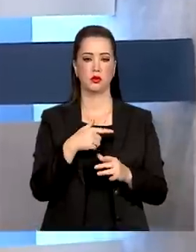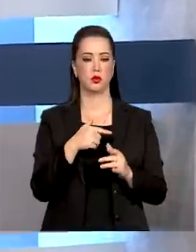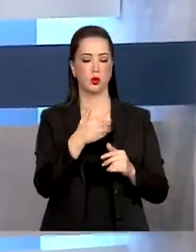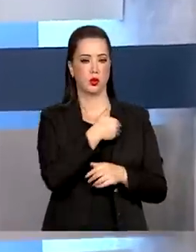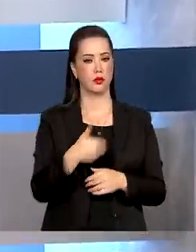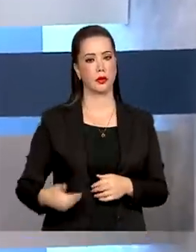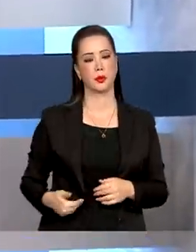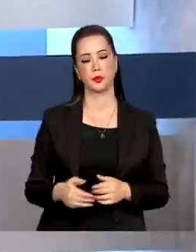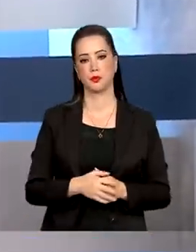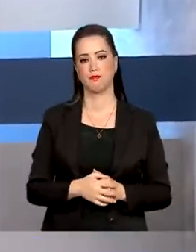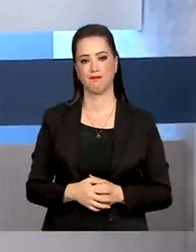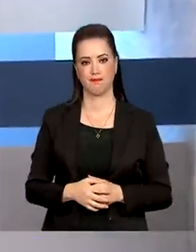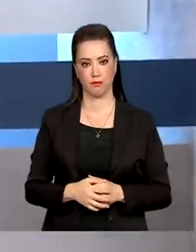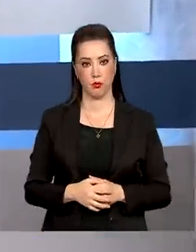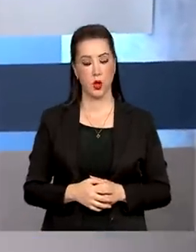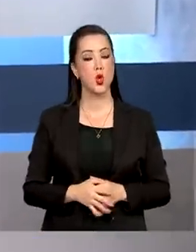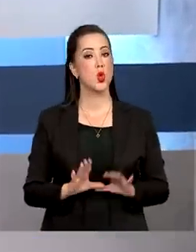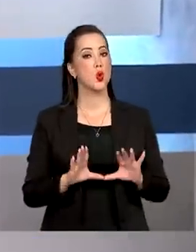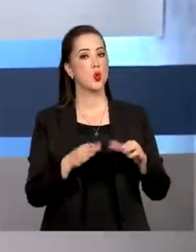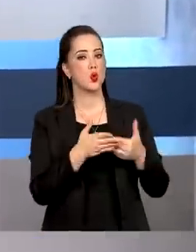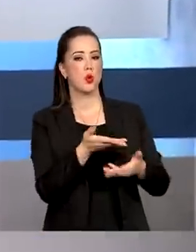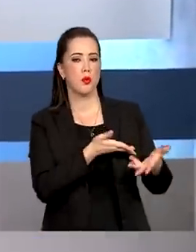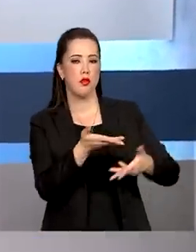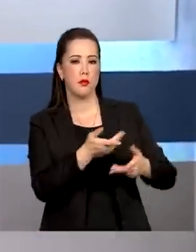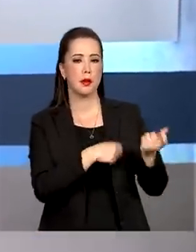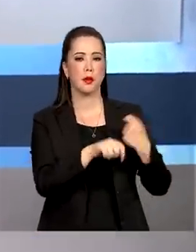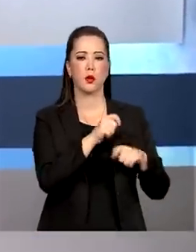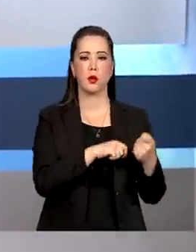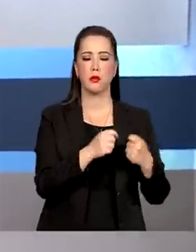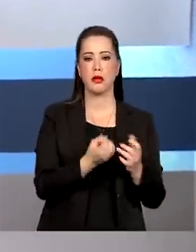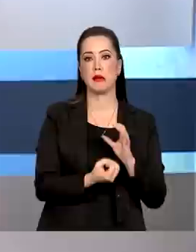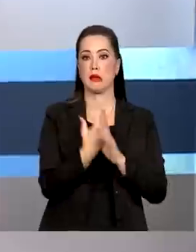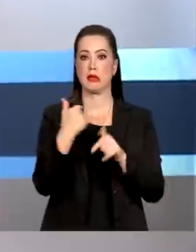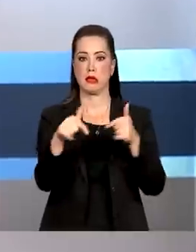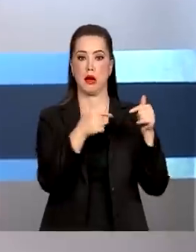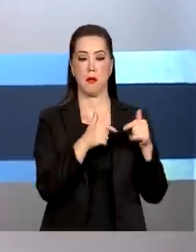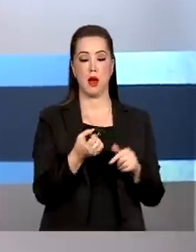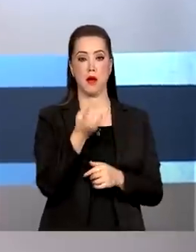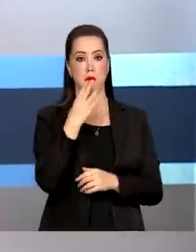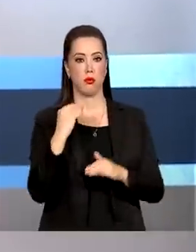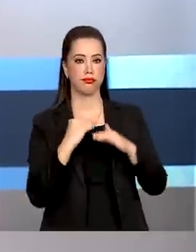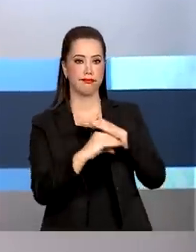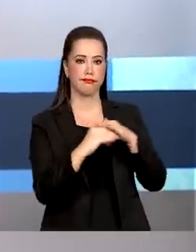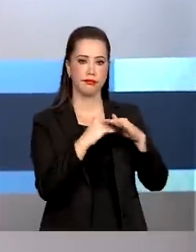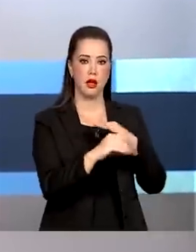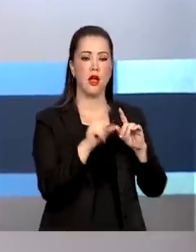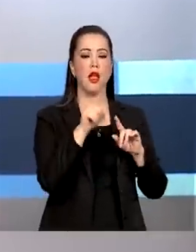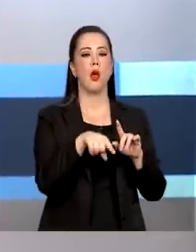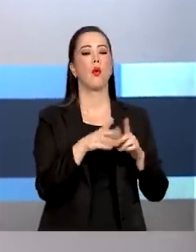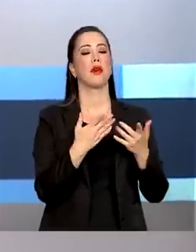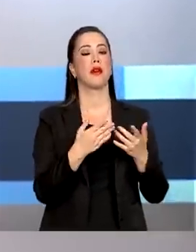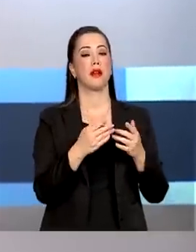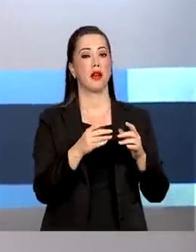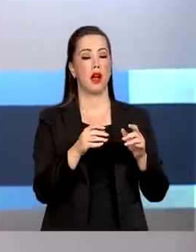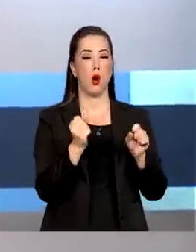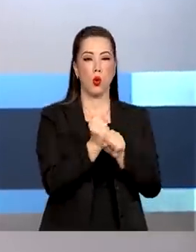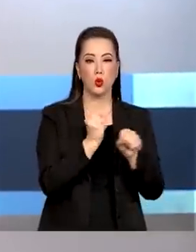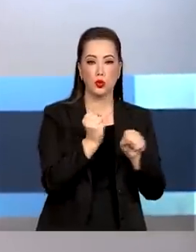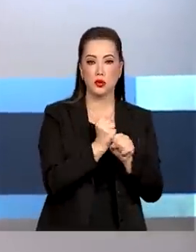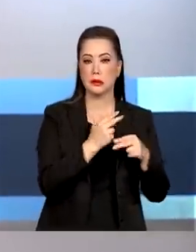a economia gera empregos e atrai investimentos externos é a infraestrutura que neste ano